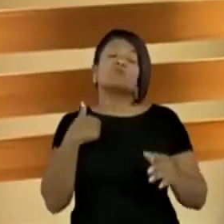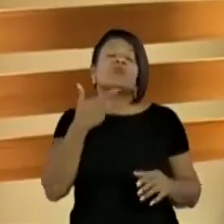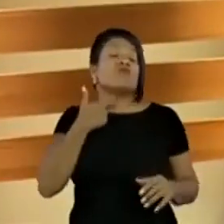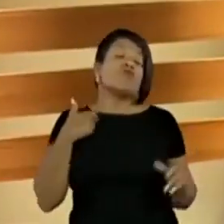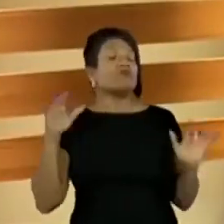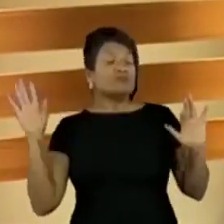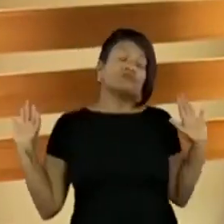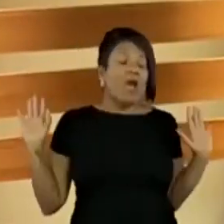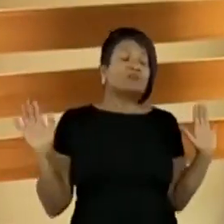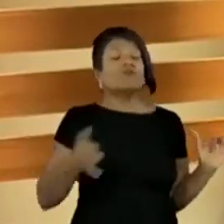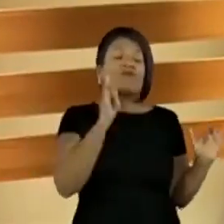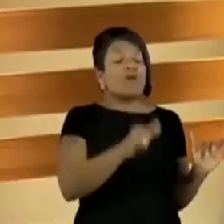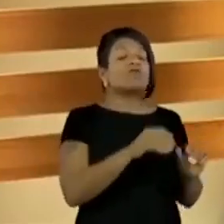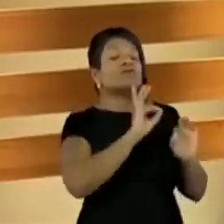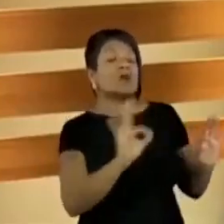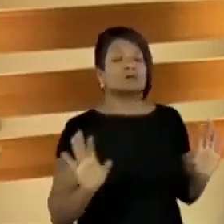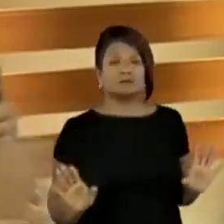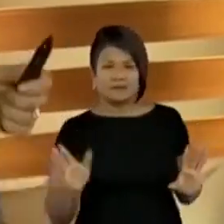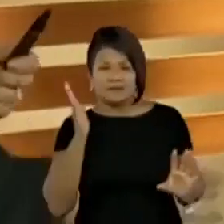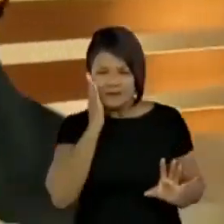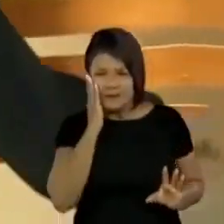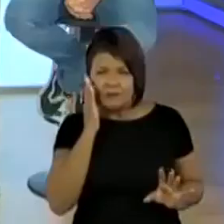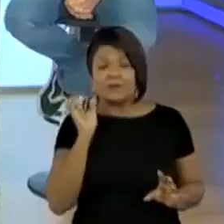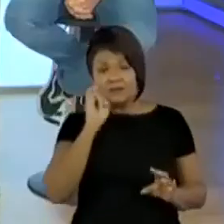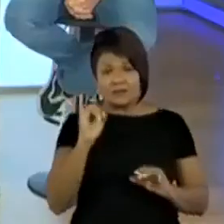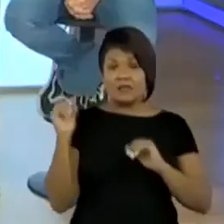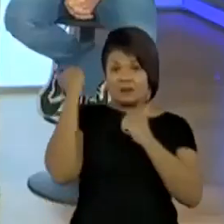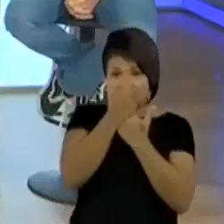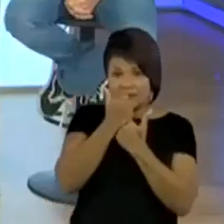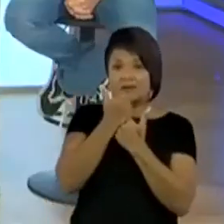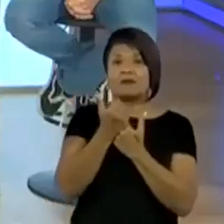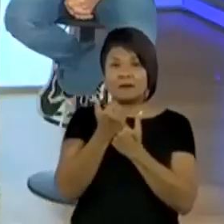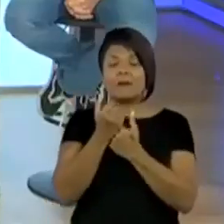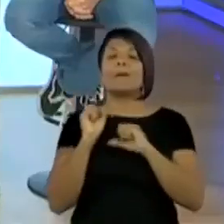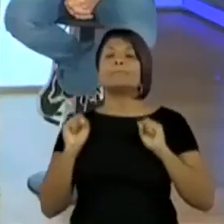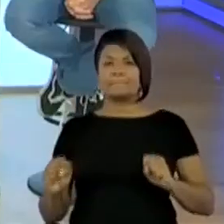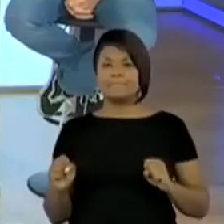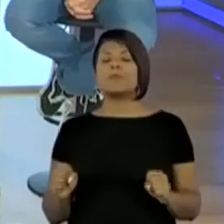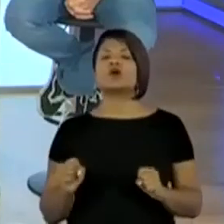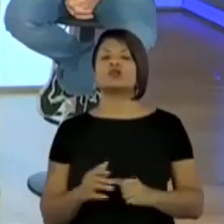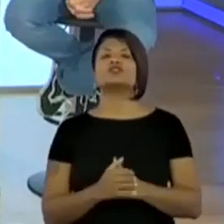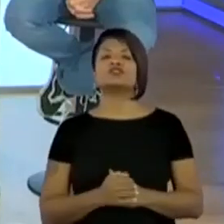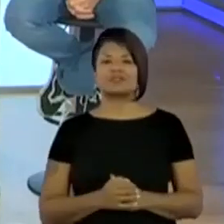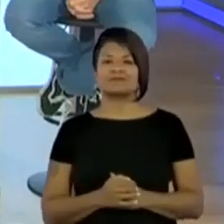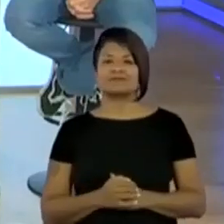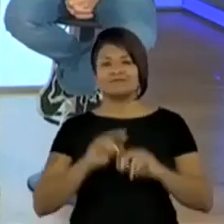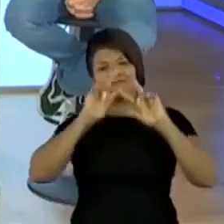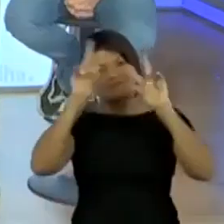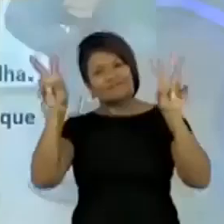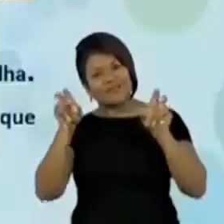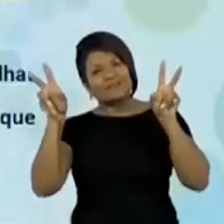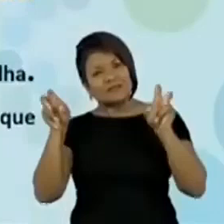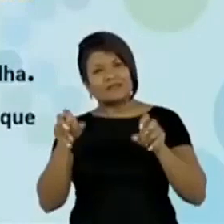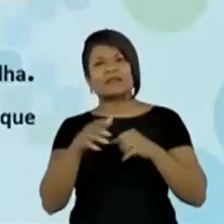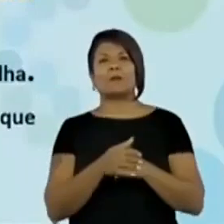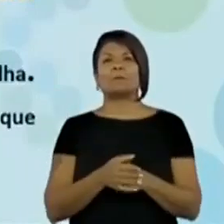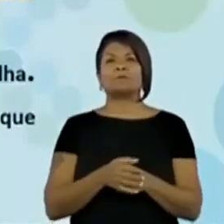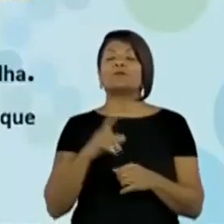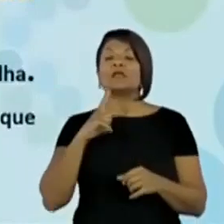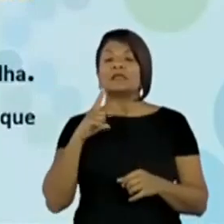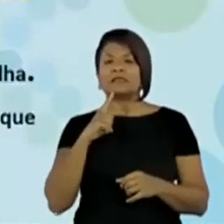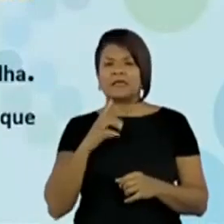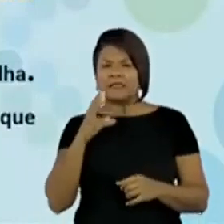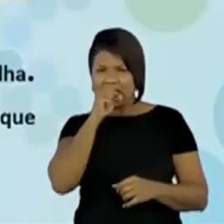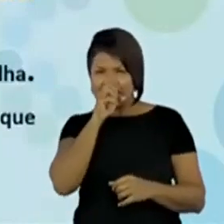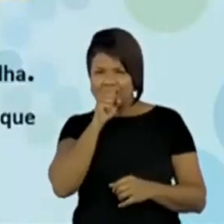hoje tivéssemos que reescrever, poderíamos reescrever trocando as expressões que nós utilizamos,